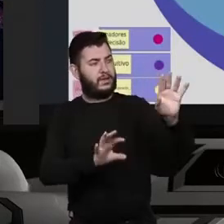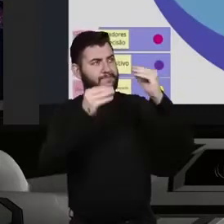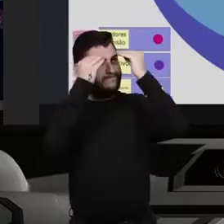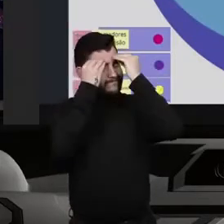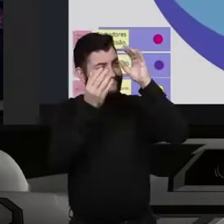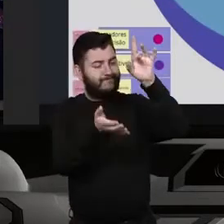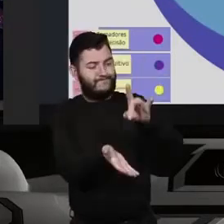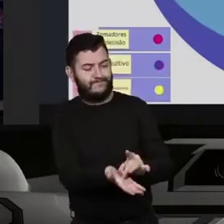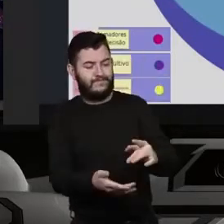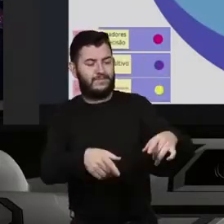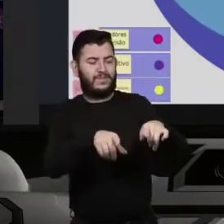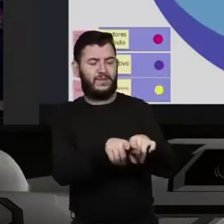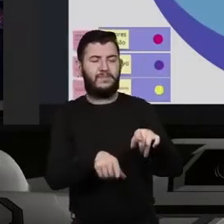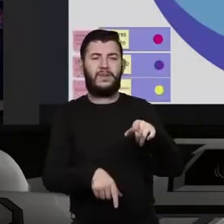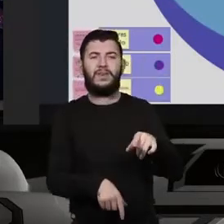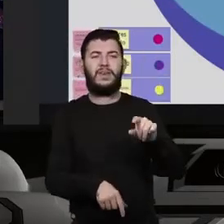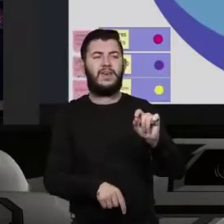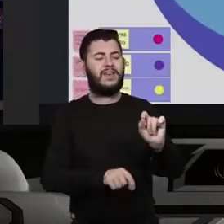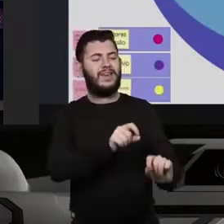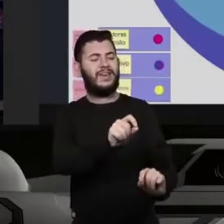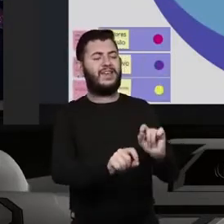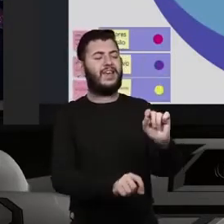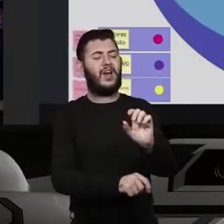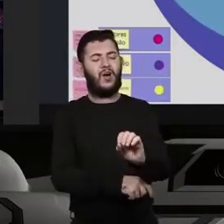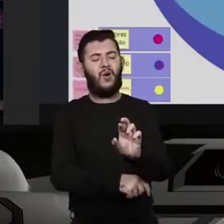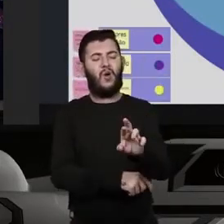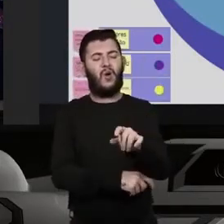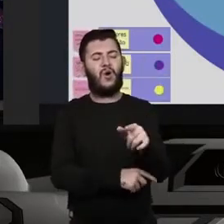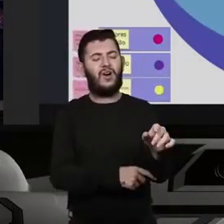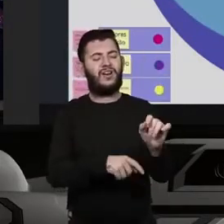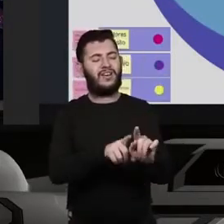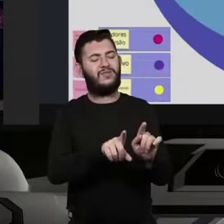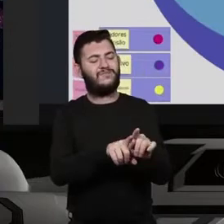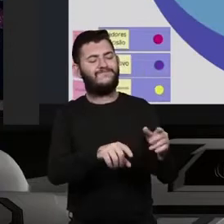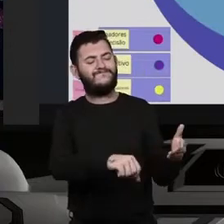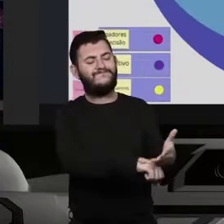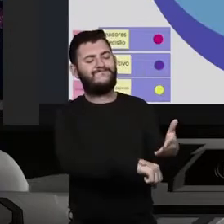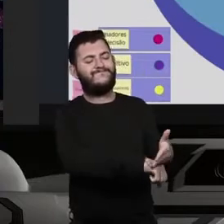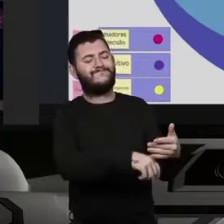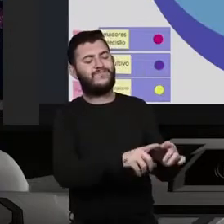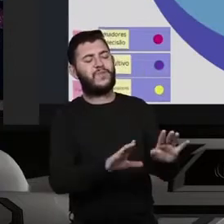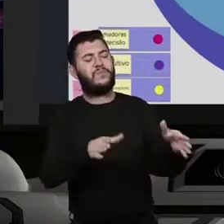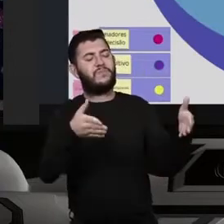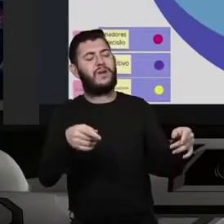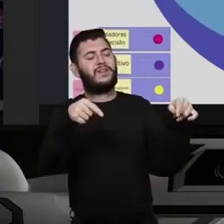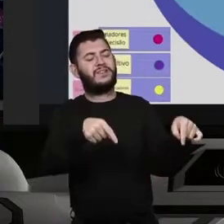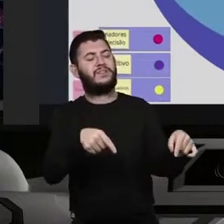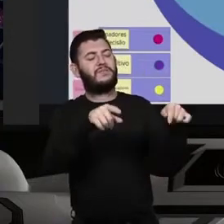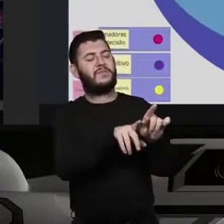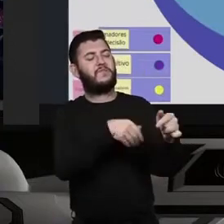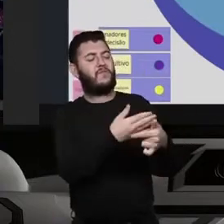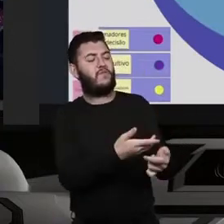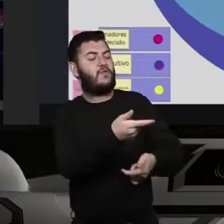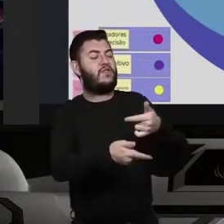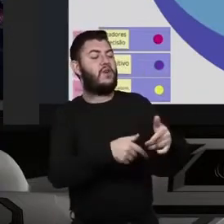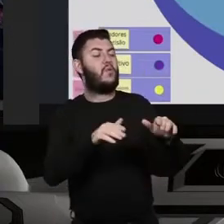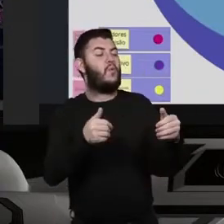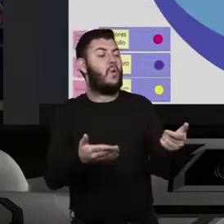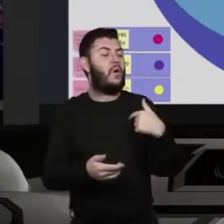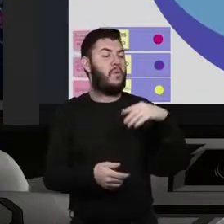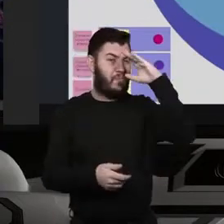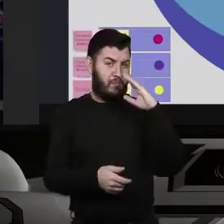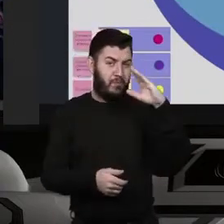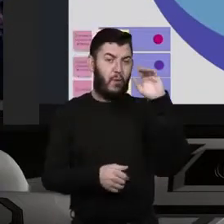de quem são os órgãos envolvidos com essas funções, quais são essenciais, qual é o sistema